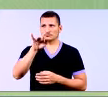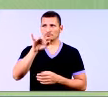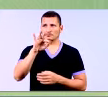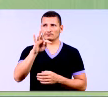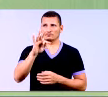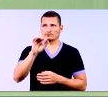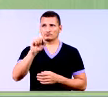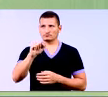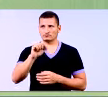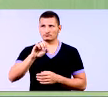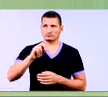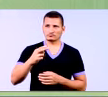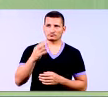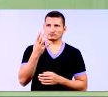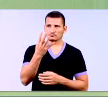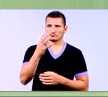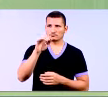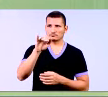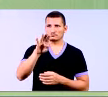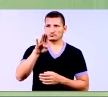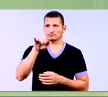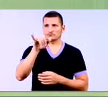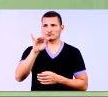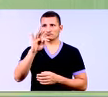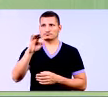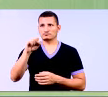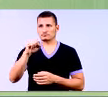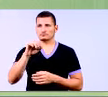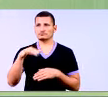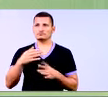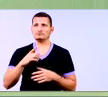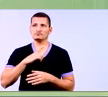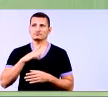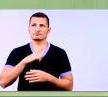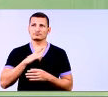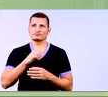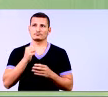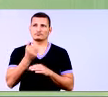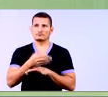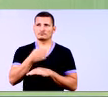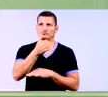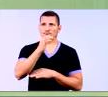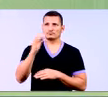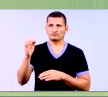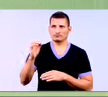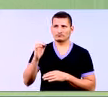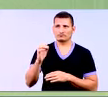bits, ou 4 bytes, a gente viu, né? Então eu tenho o clock externo de 100.